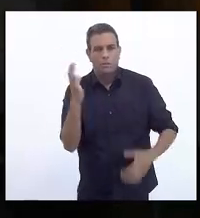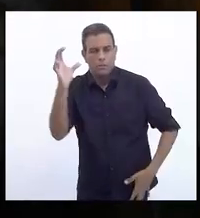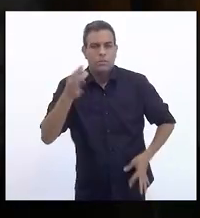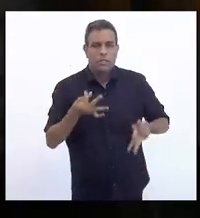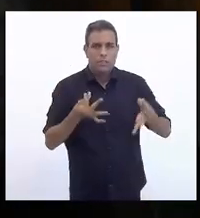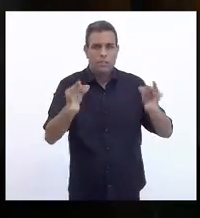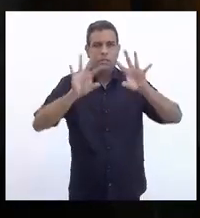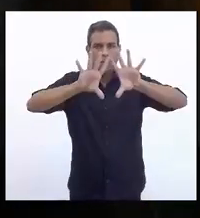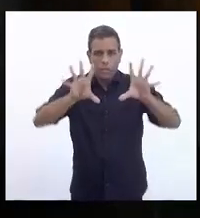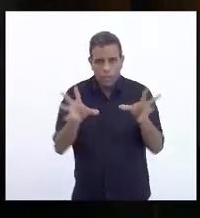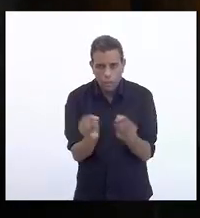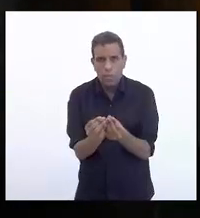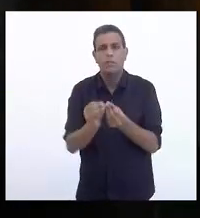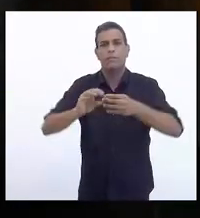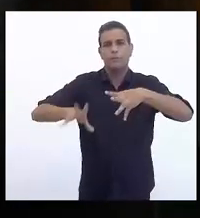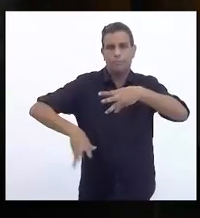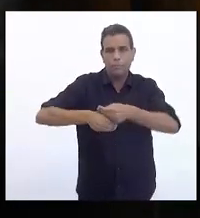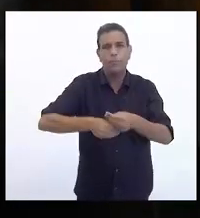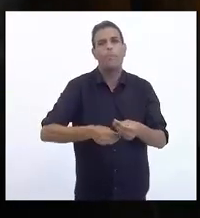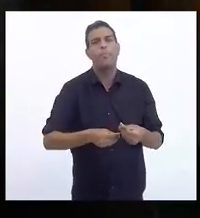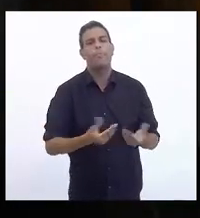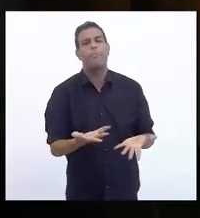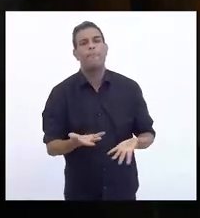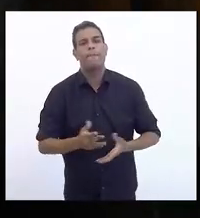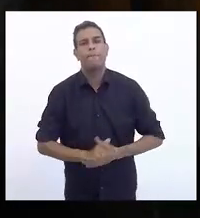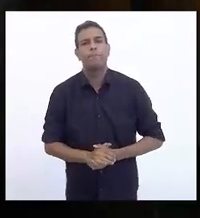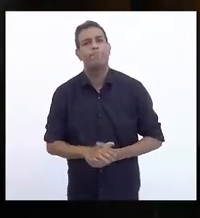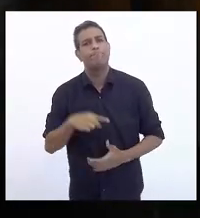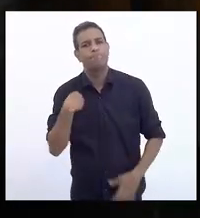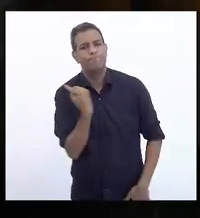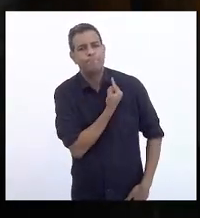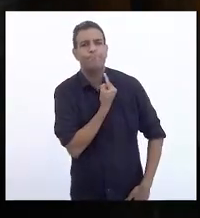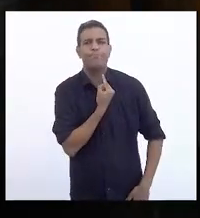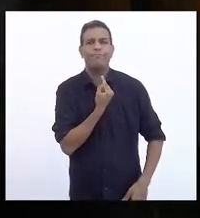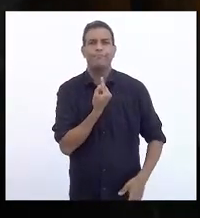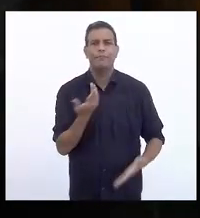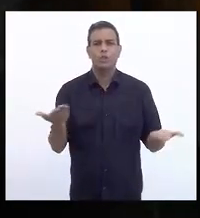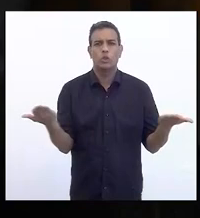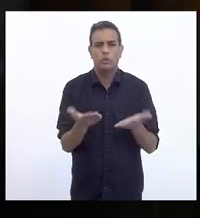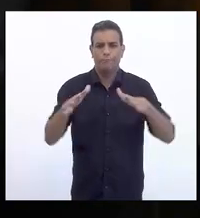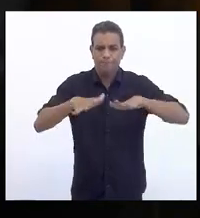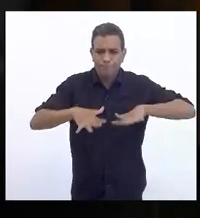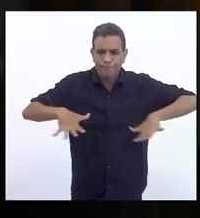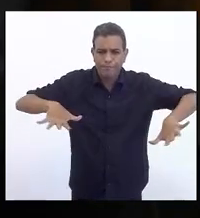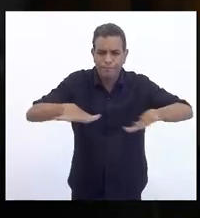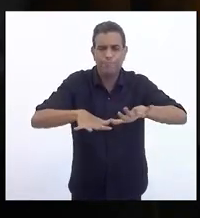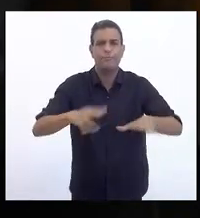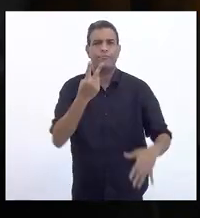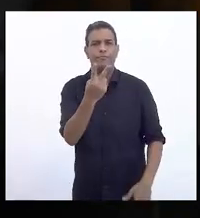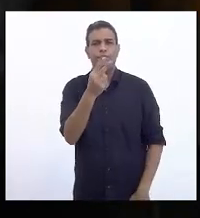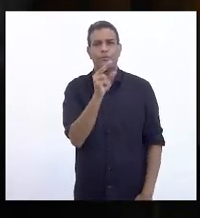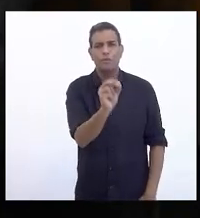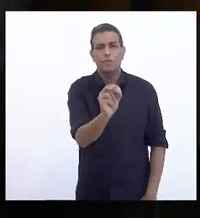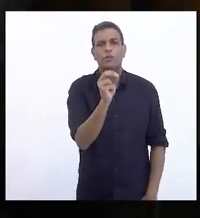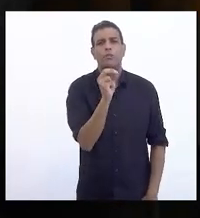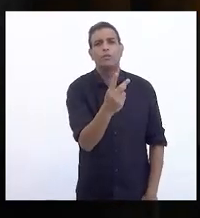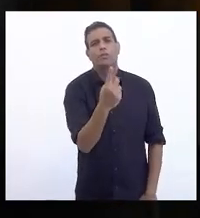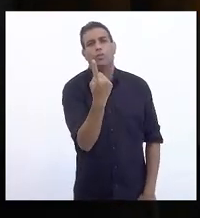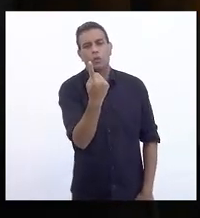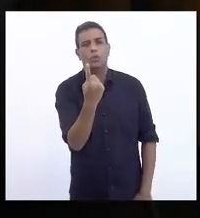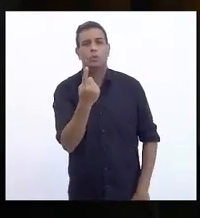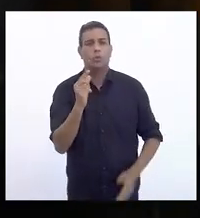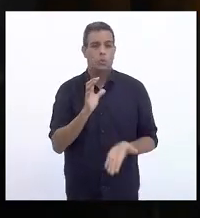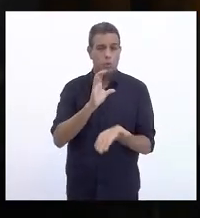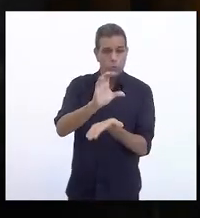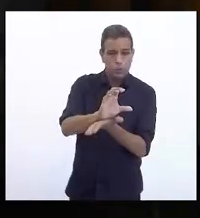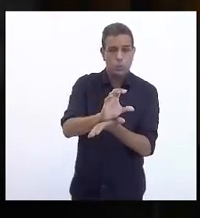Vossa Excelência me concede uma parte? Concedo em um minuto, com o maior prazer. Nós estamos vendo aqui que neste ano de 2021, o